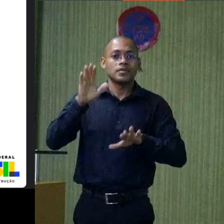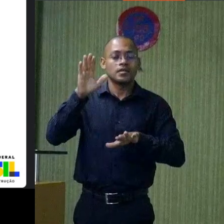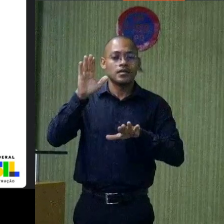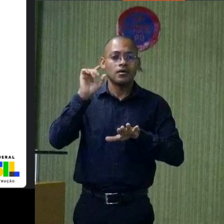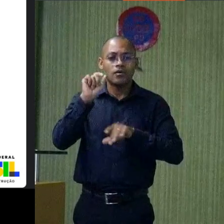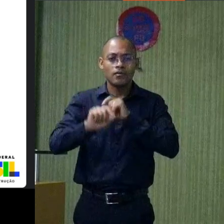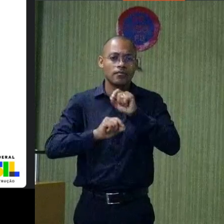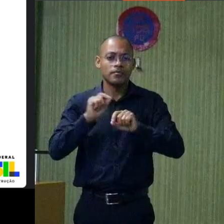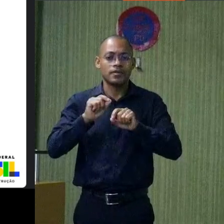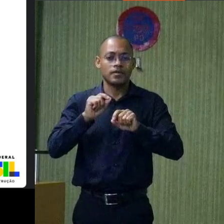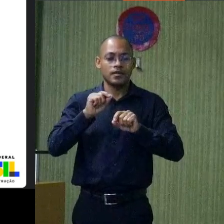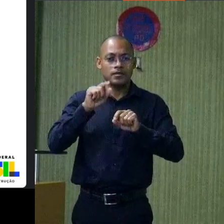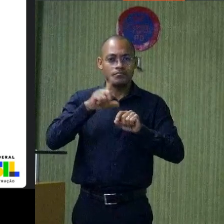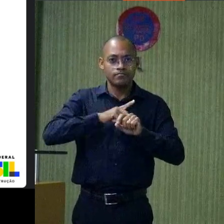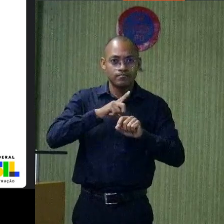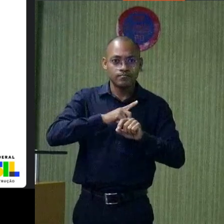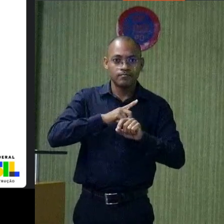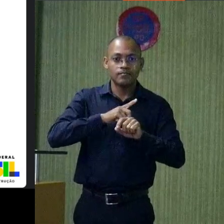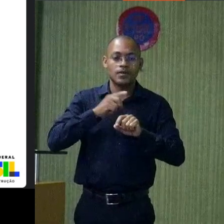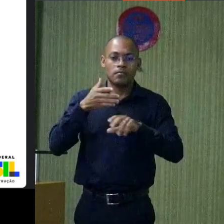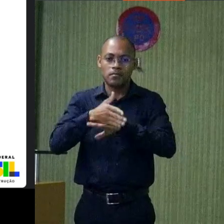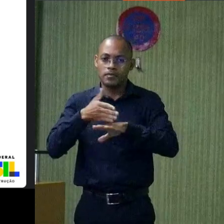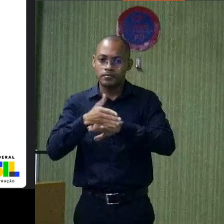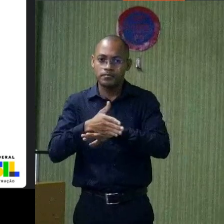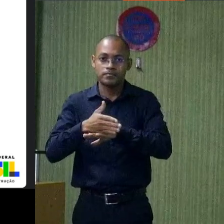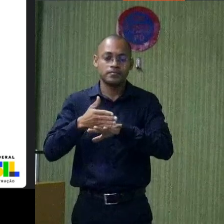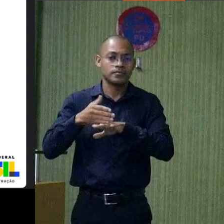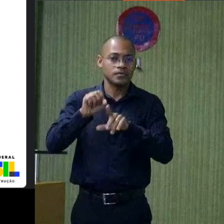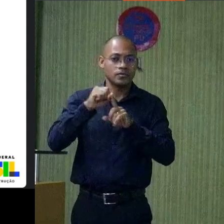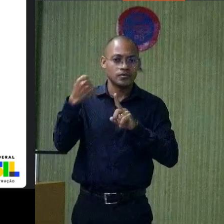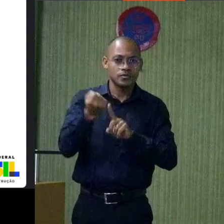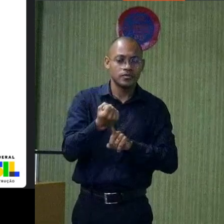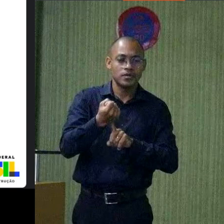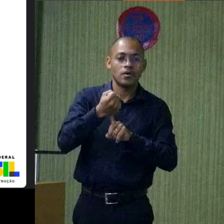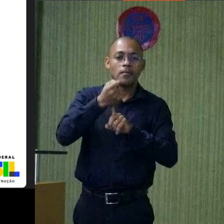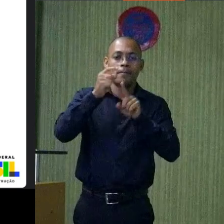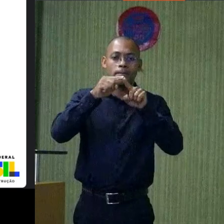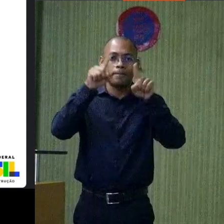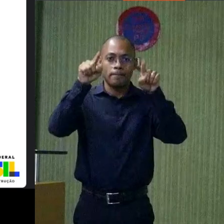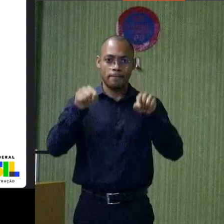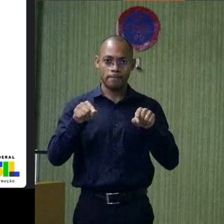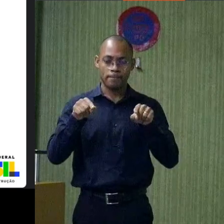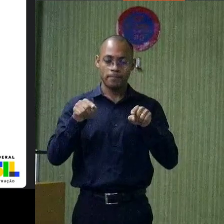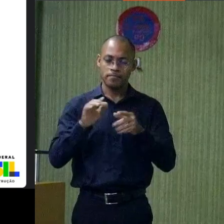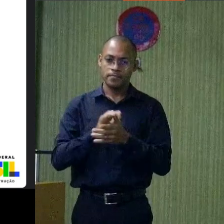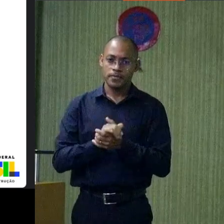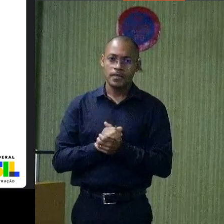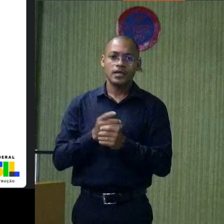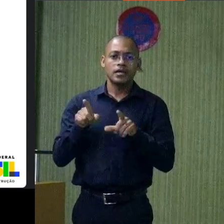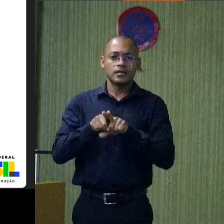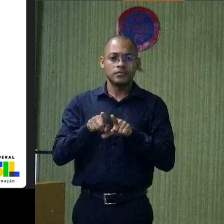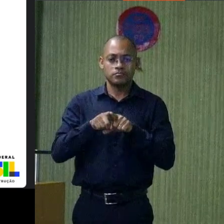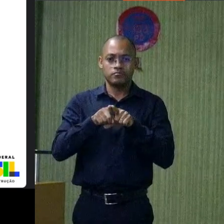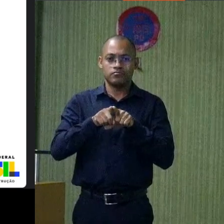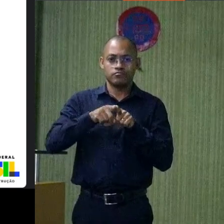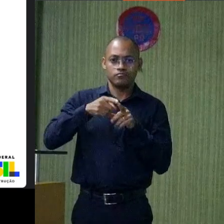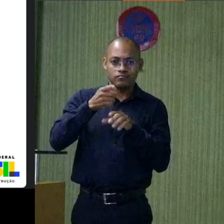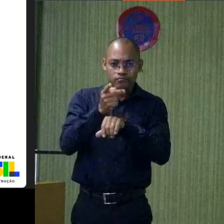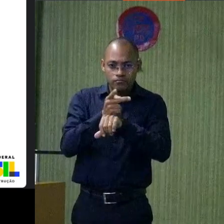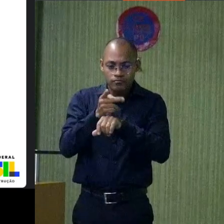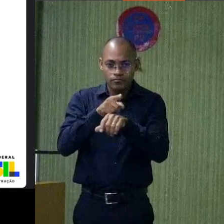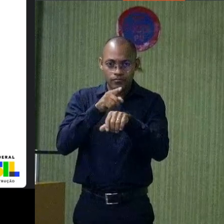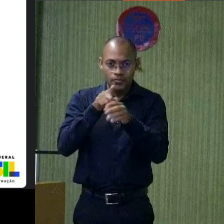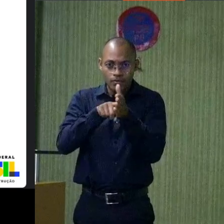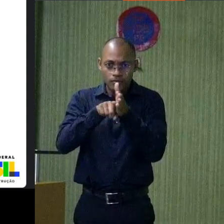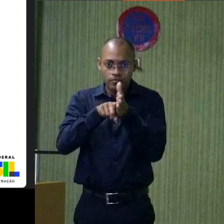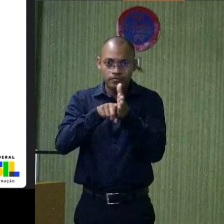consultiva permanente de participação social no âmbito do pne o monitoramento é tratado então ali nos artigos 11 e